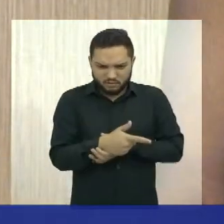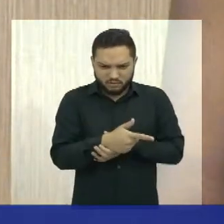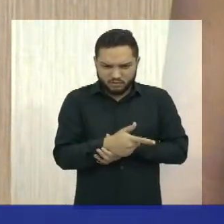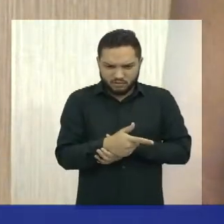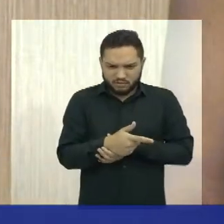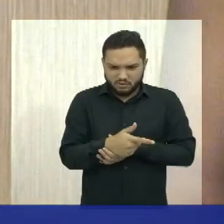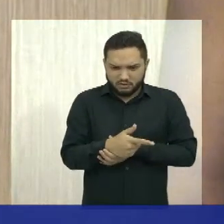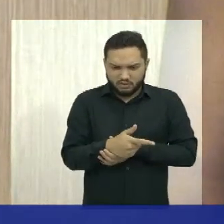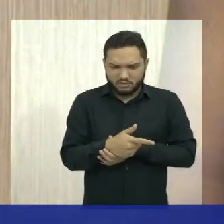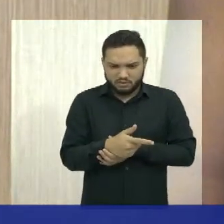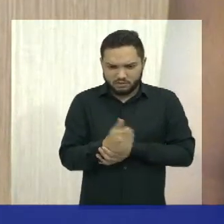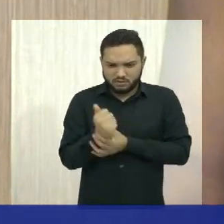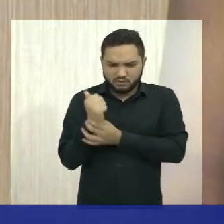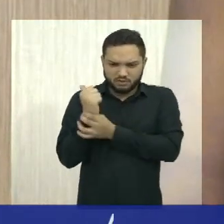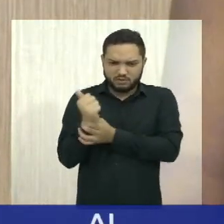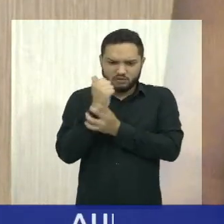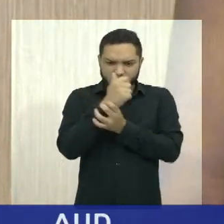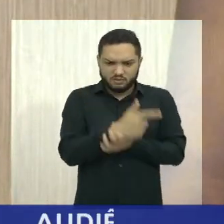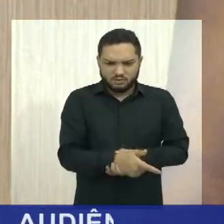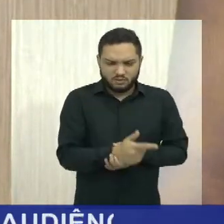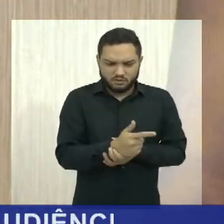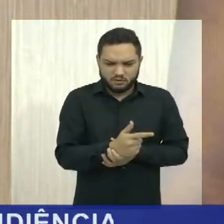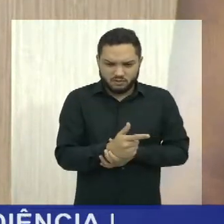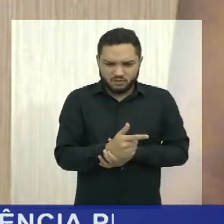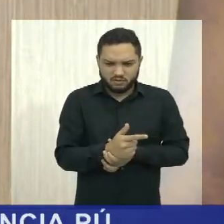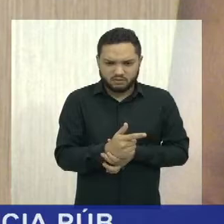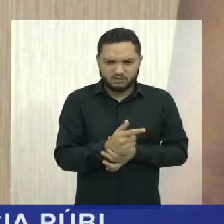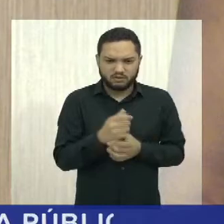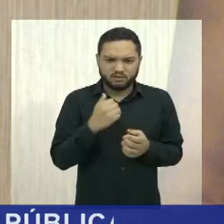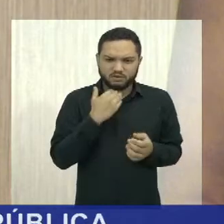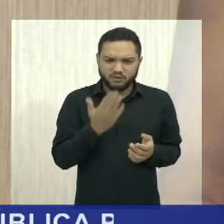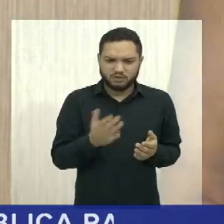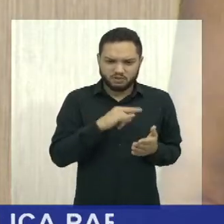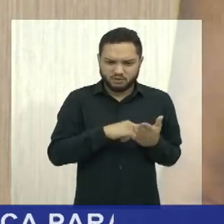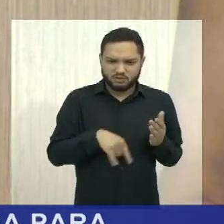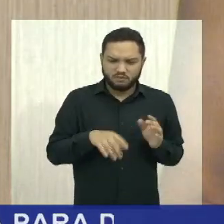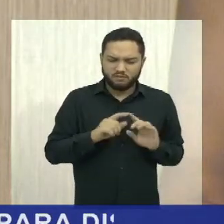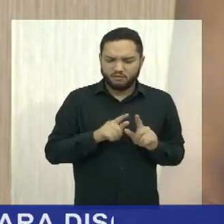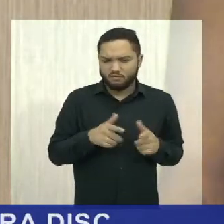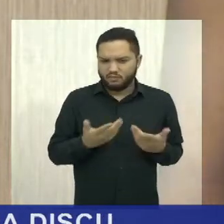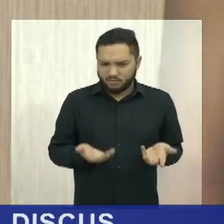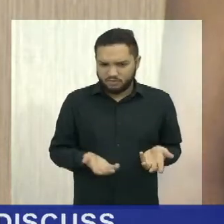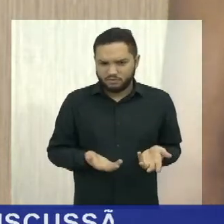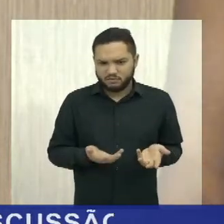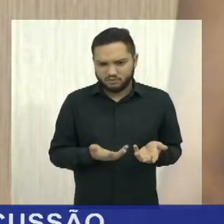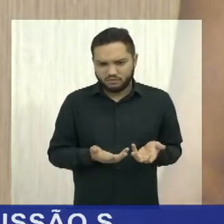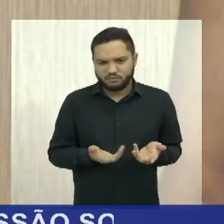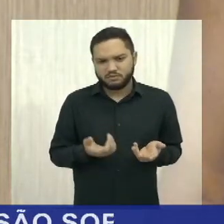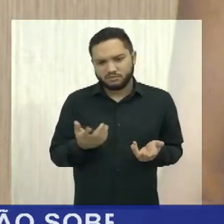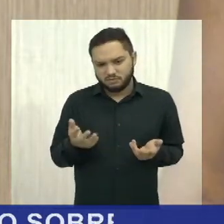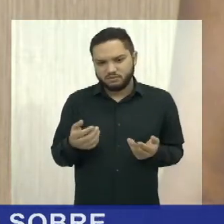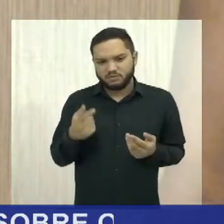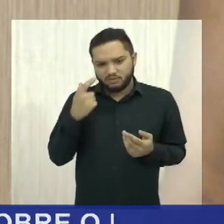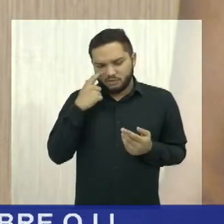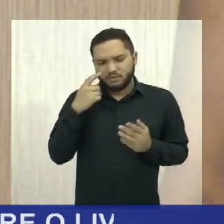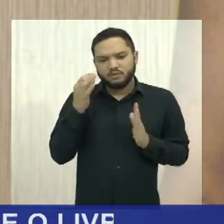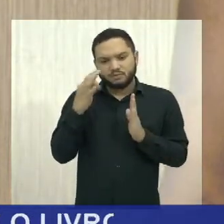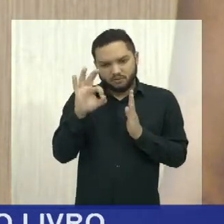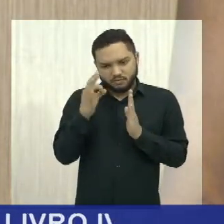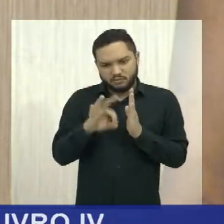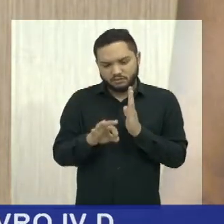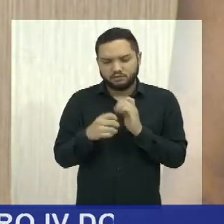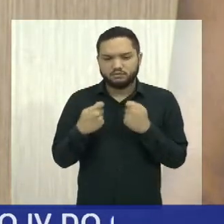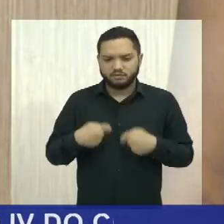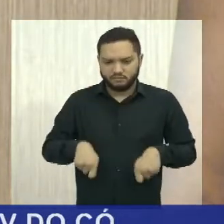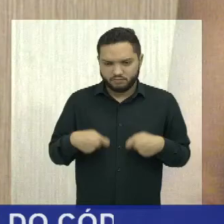licenciar, executar em divergência do que executar sem licença nenhuma. Então, é uma coisa que a gente tem que rever.